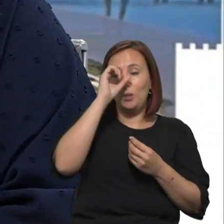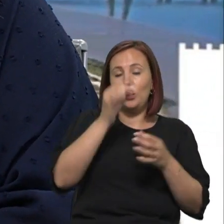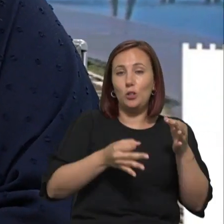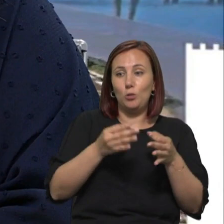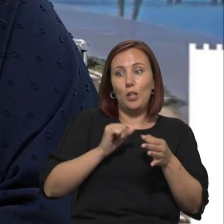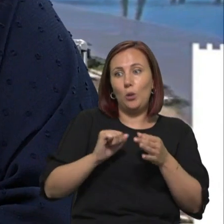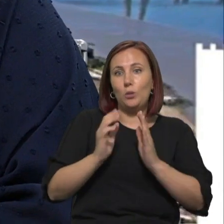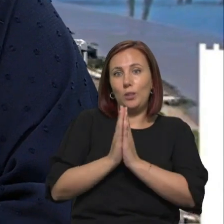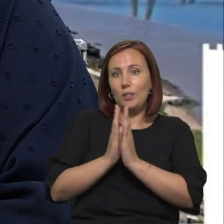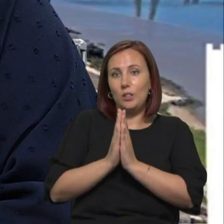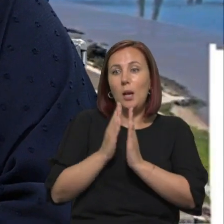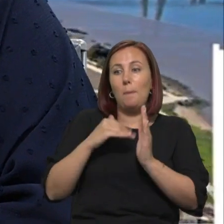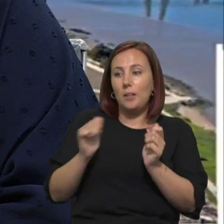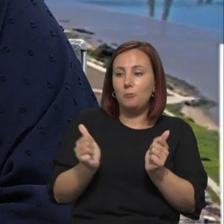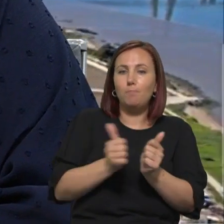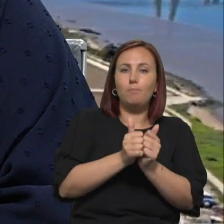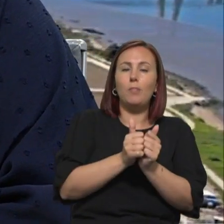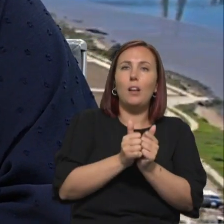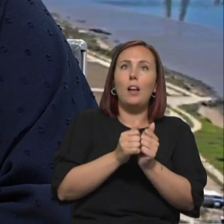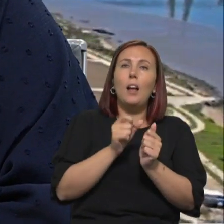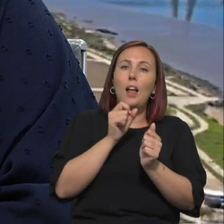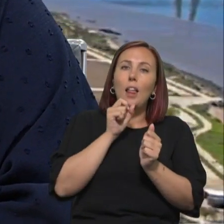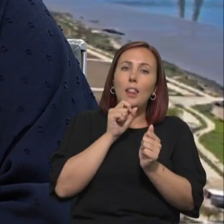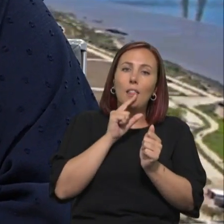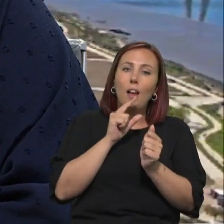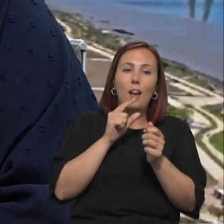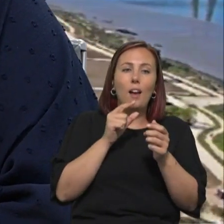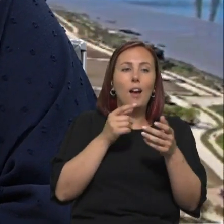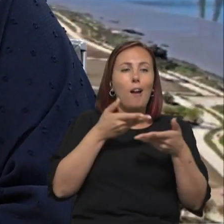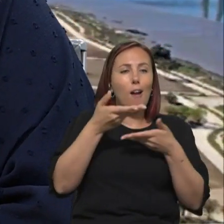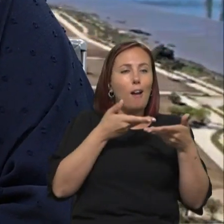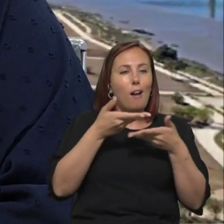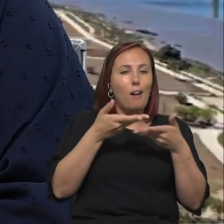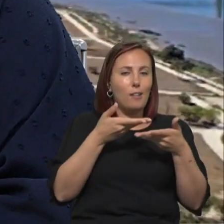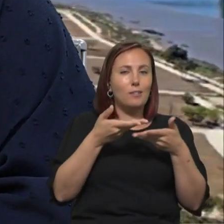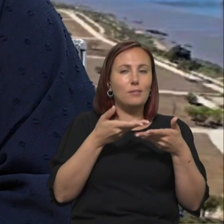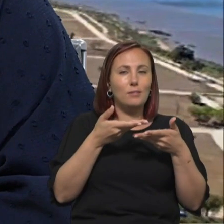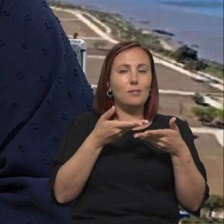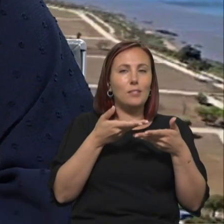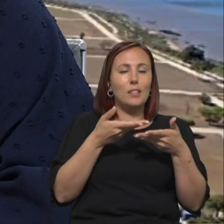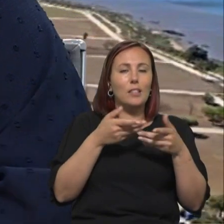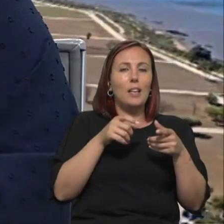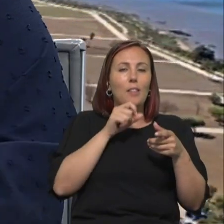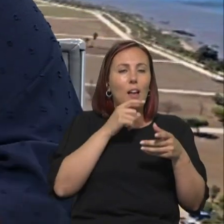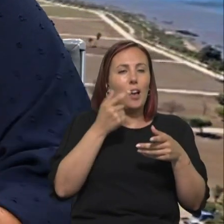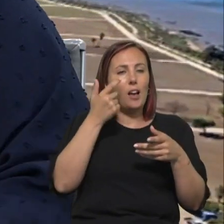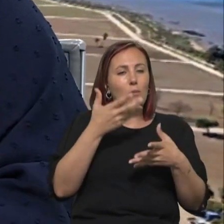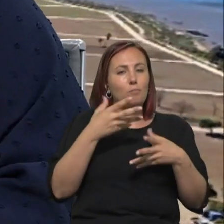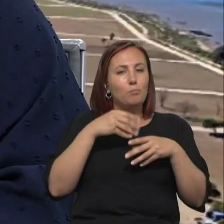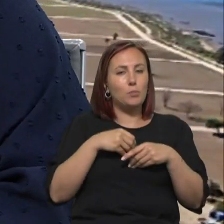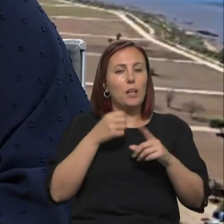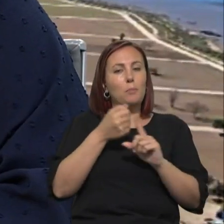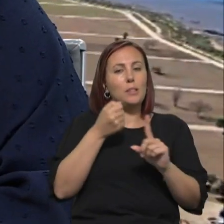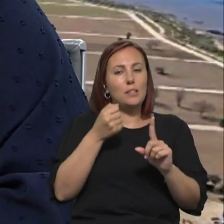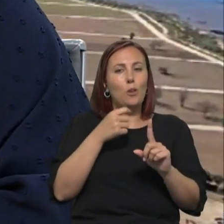Afonso Costa, ele conseguiu chegar até esta alma de alguma forma e fazer com que ele compreendesse que a missão do Padre Cruz